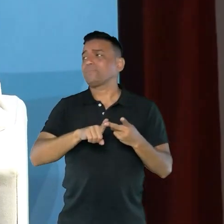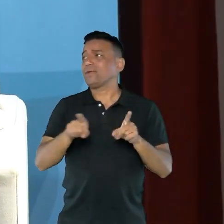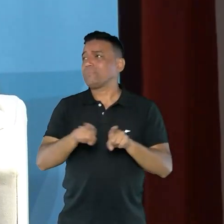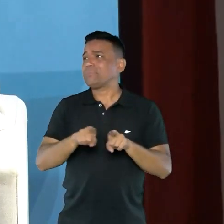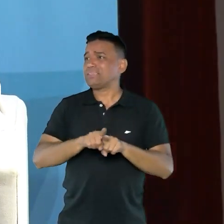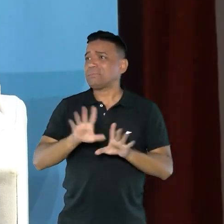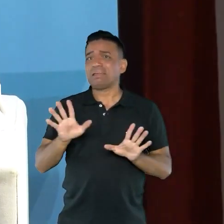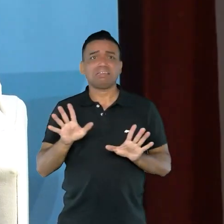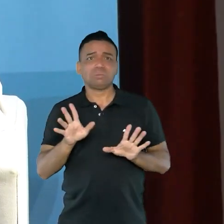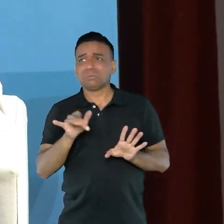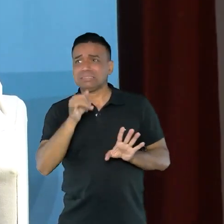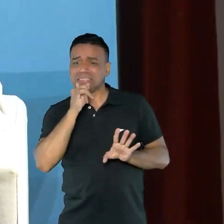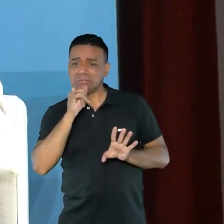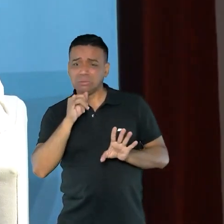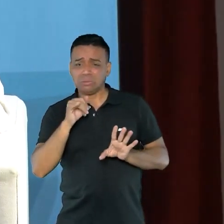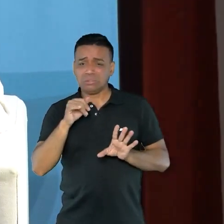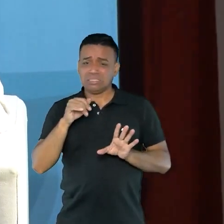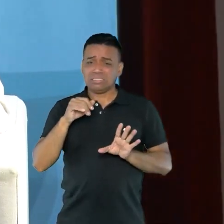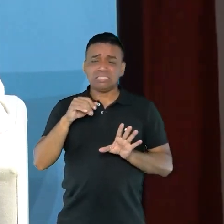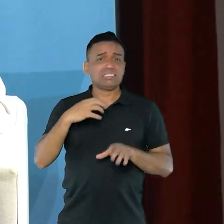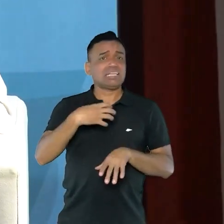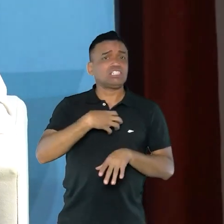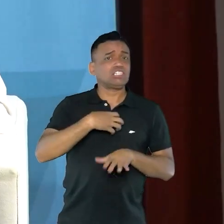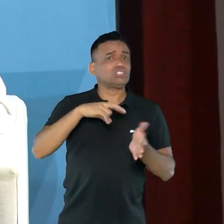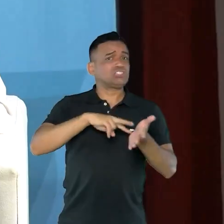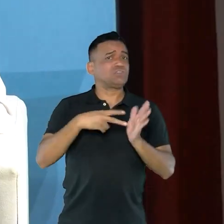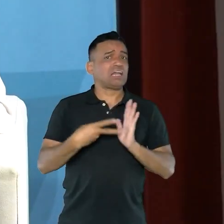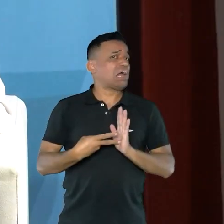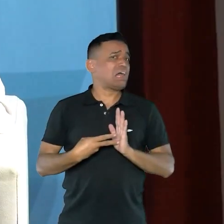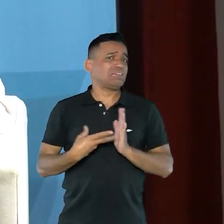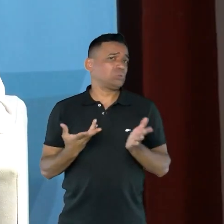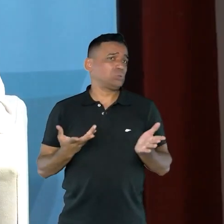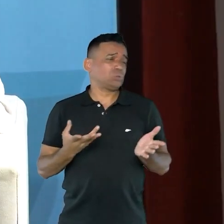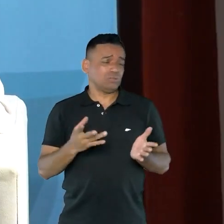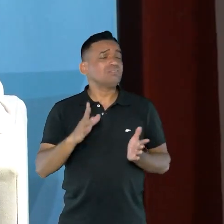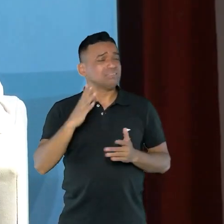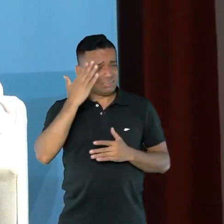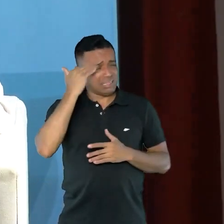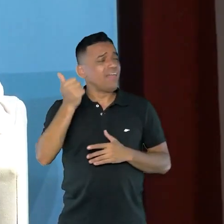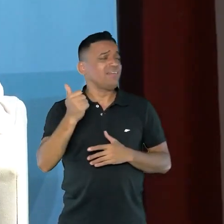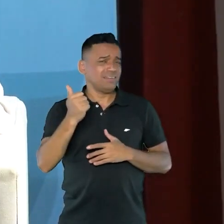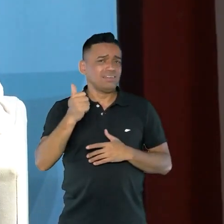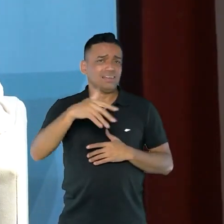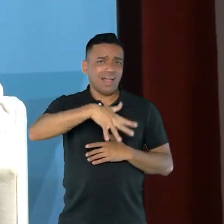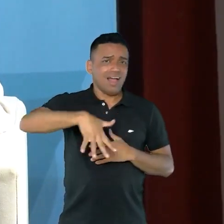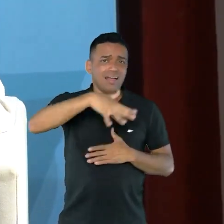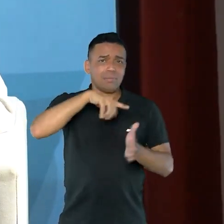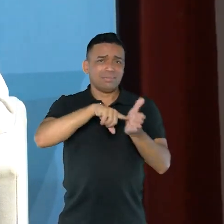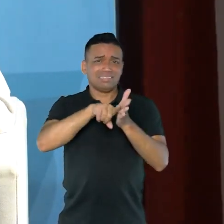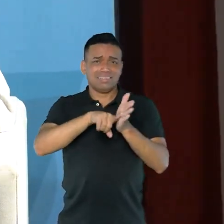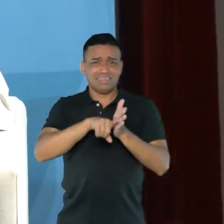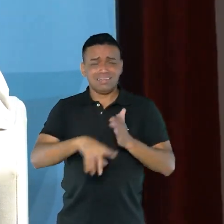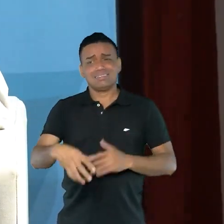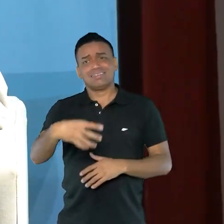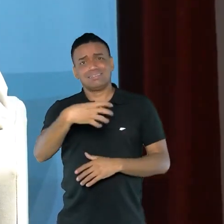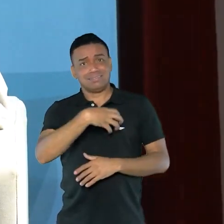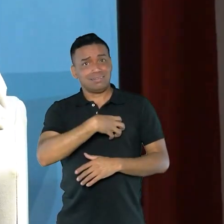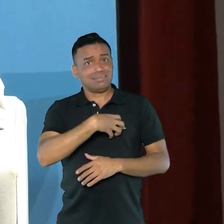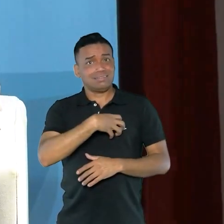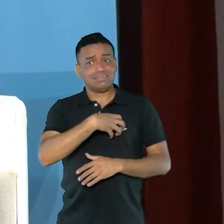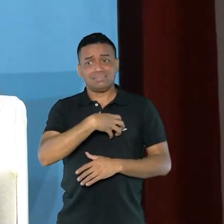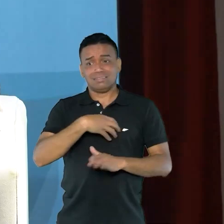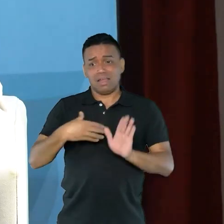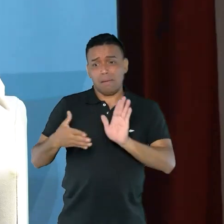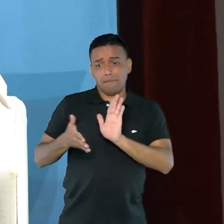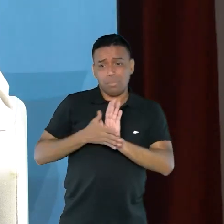muito sentido, assim, eu sei que a ciência, né, hegemônica historicamente tem sido pautada